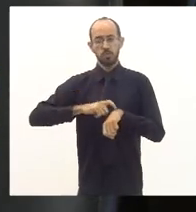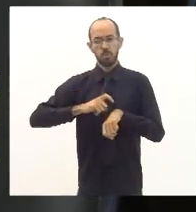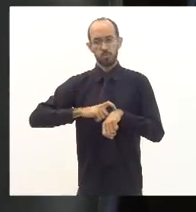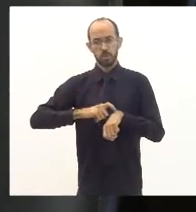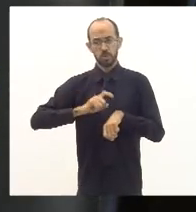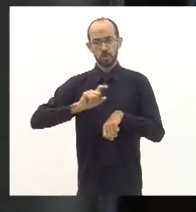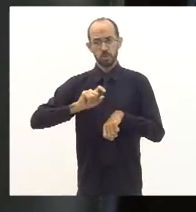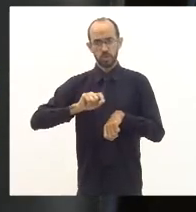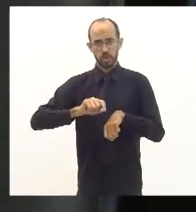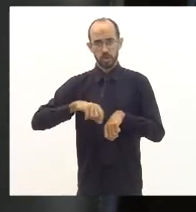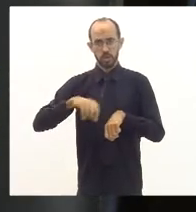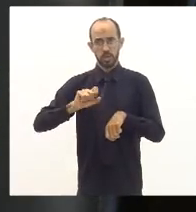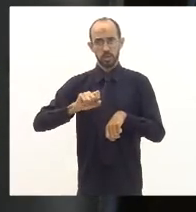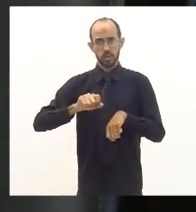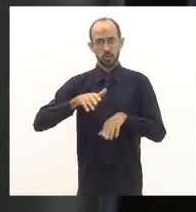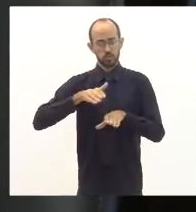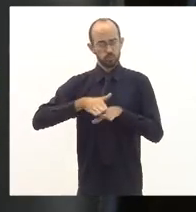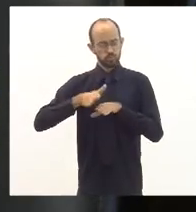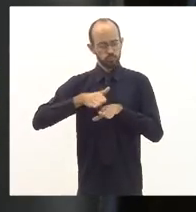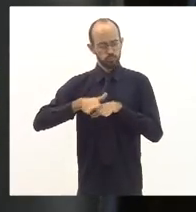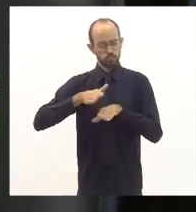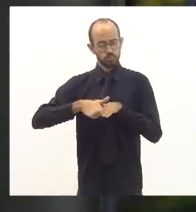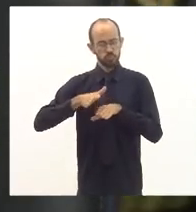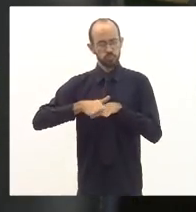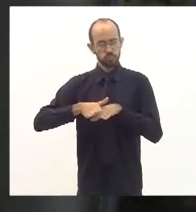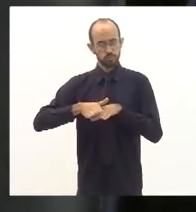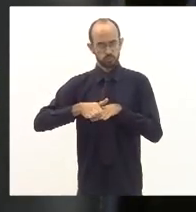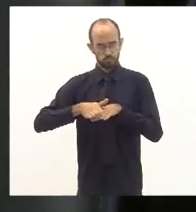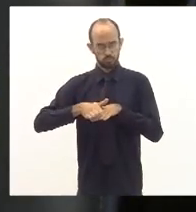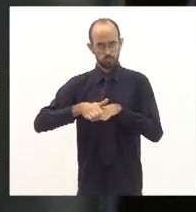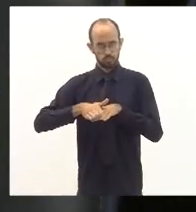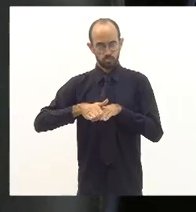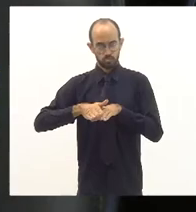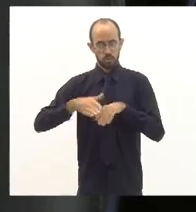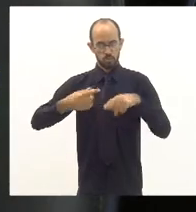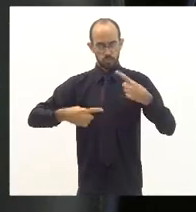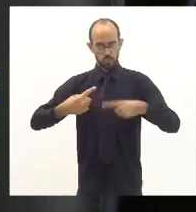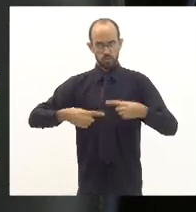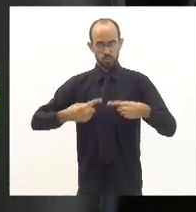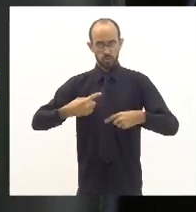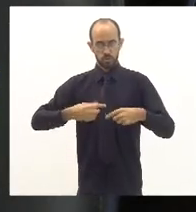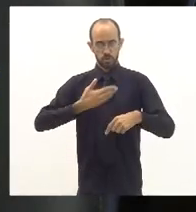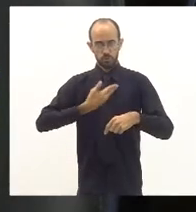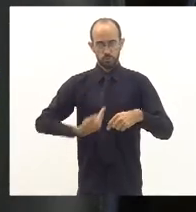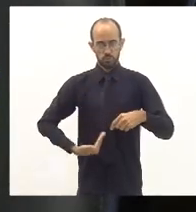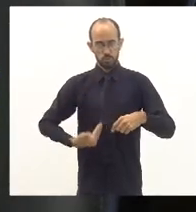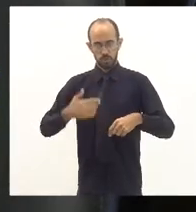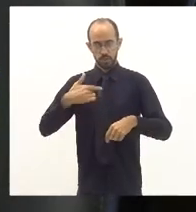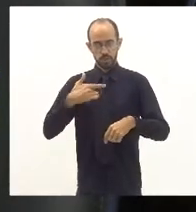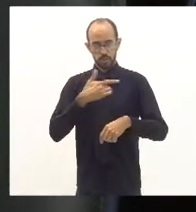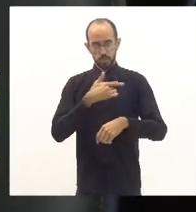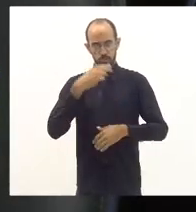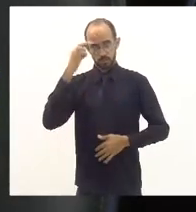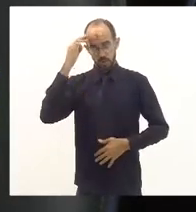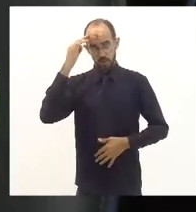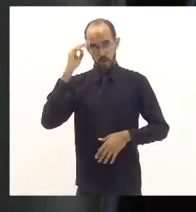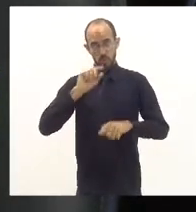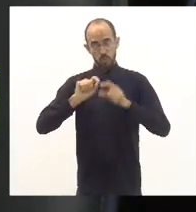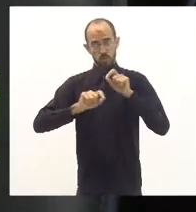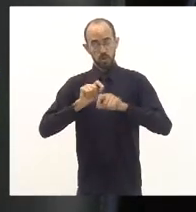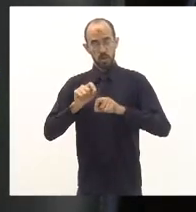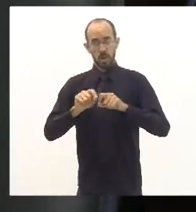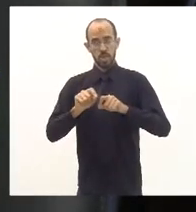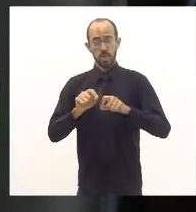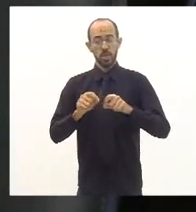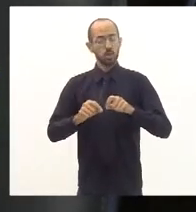os norteadores da construção da política pública de saúde mental estão em